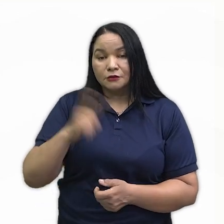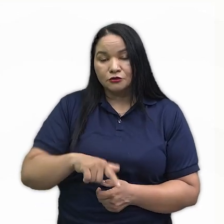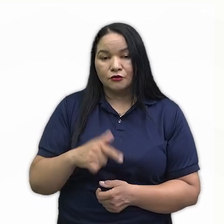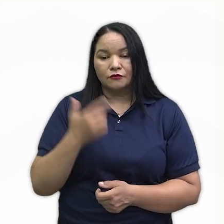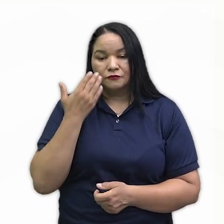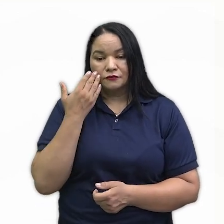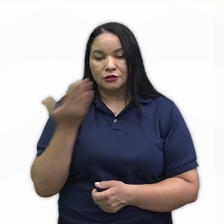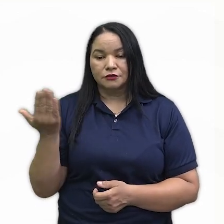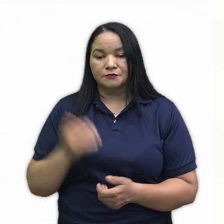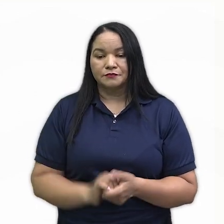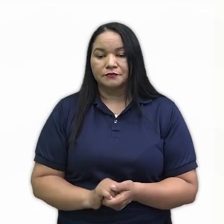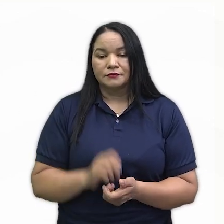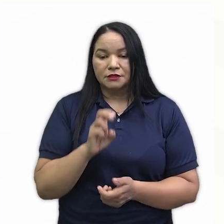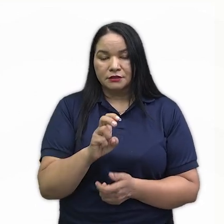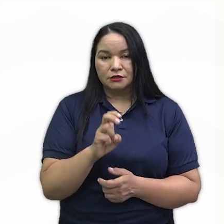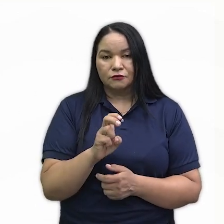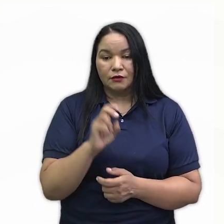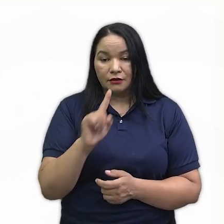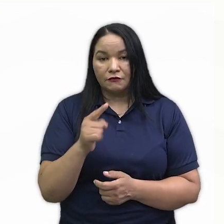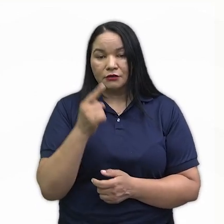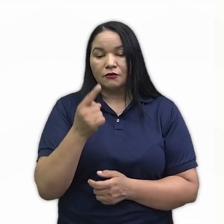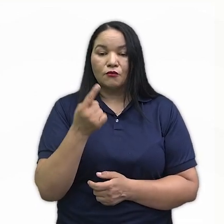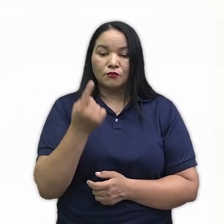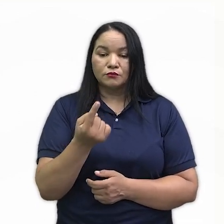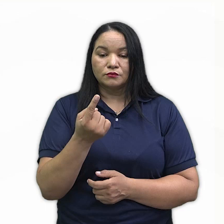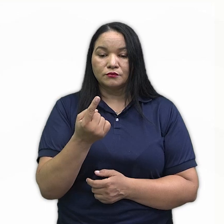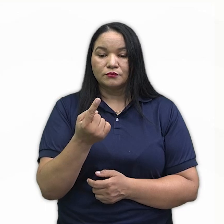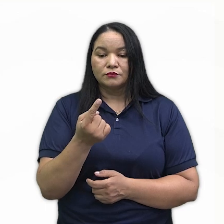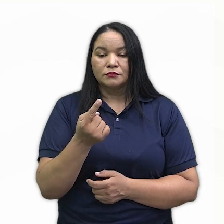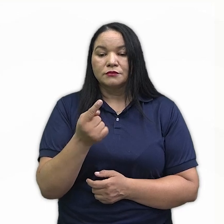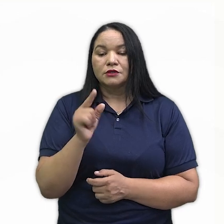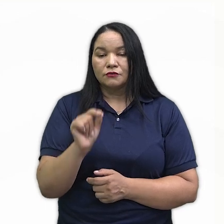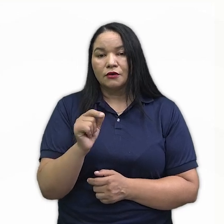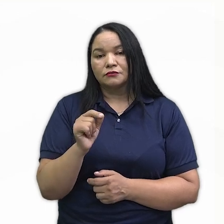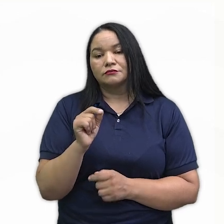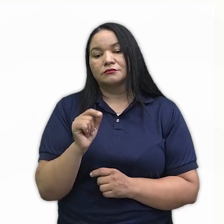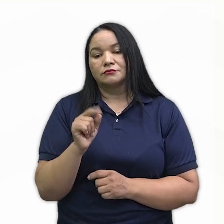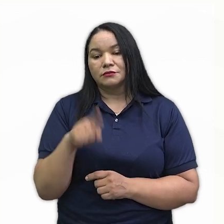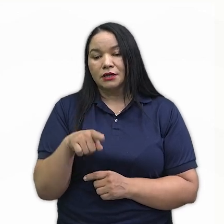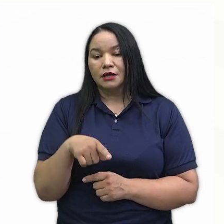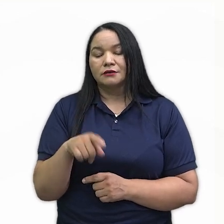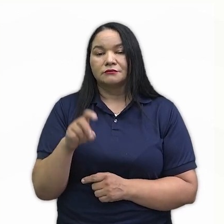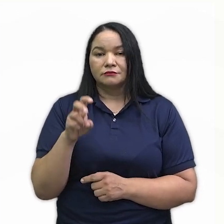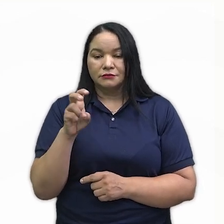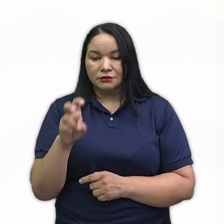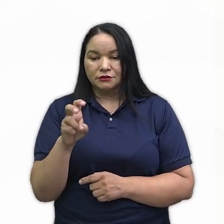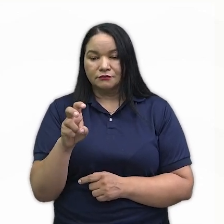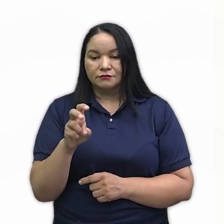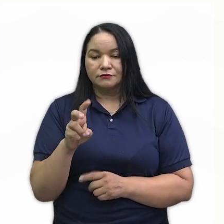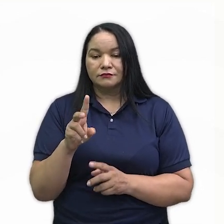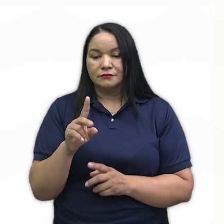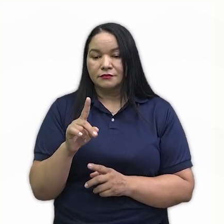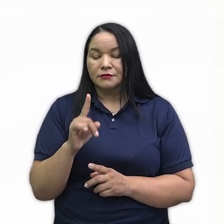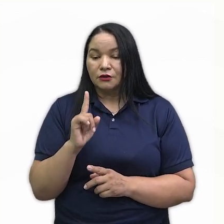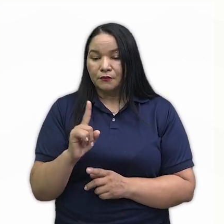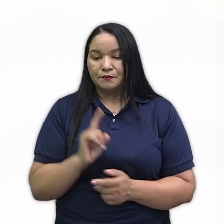aqui de novo. 5 elevado a 1, que vai ser igual a quem? Ao logaritmando, que é 5, e é isso mesmo.